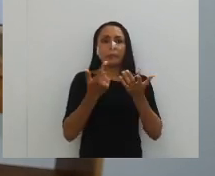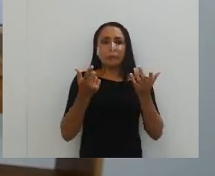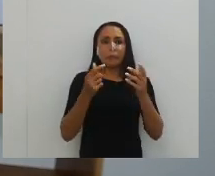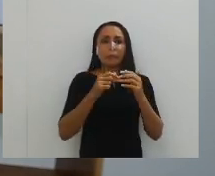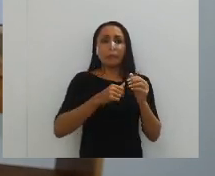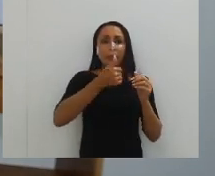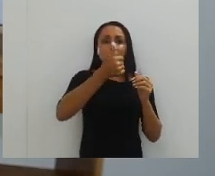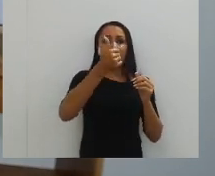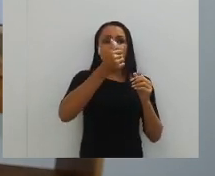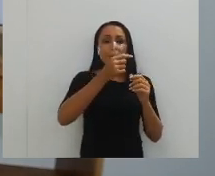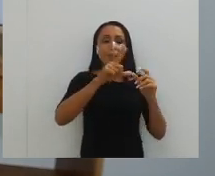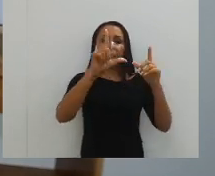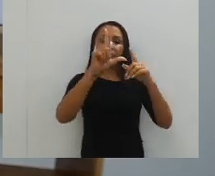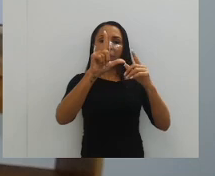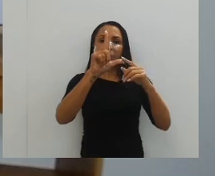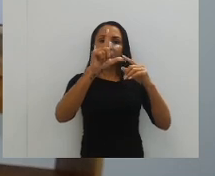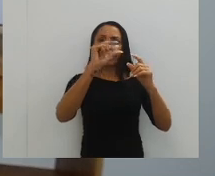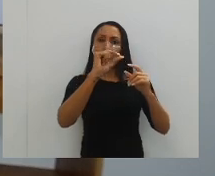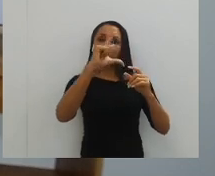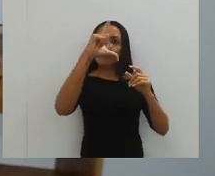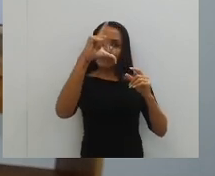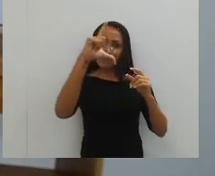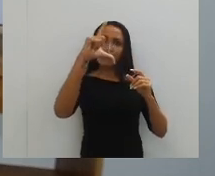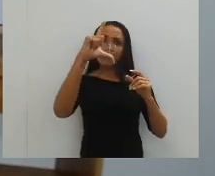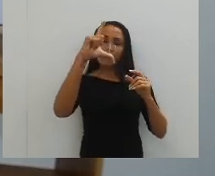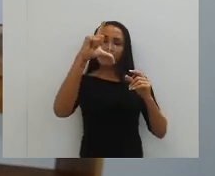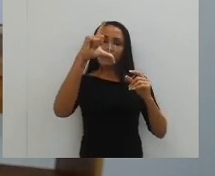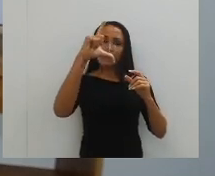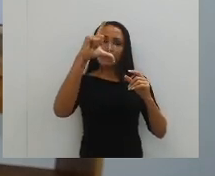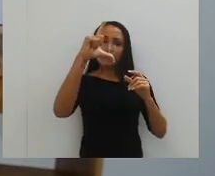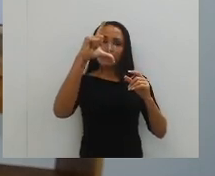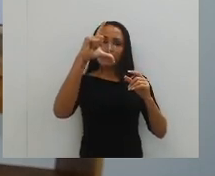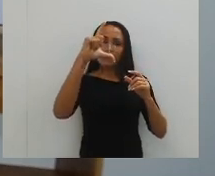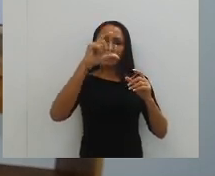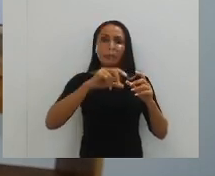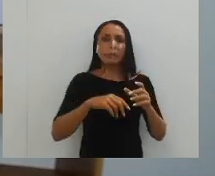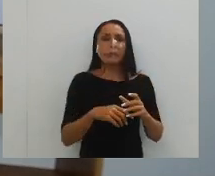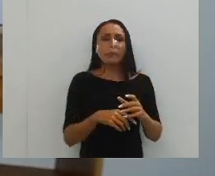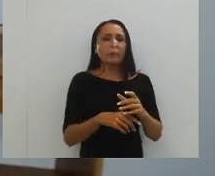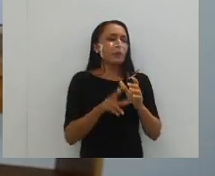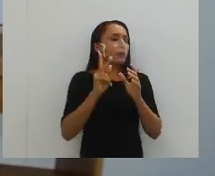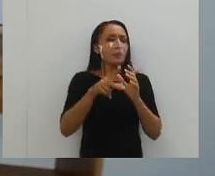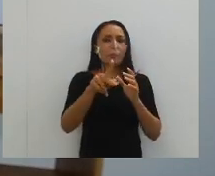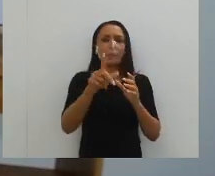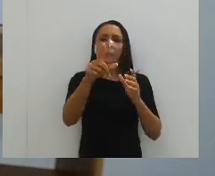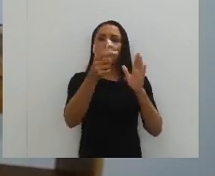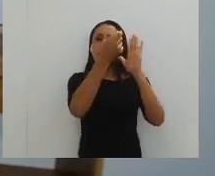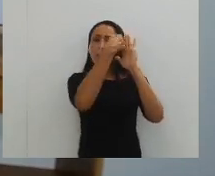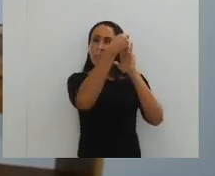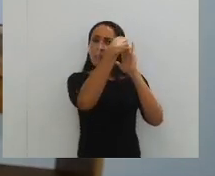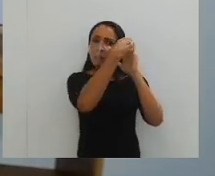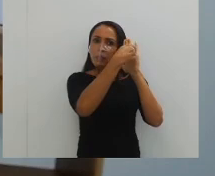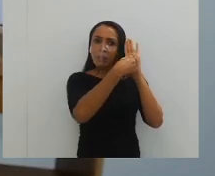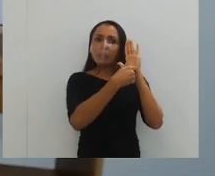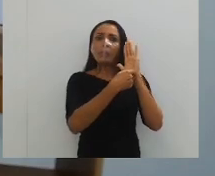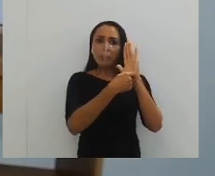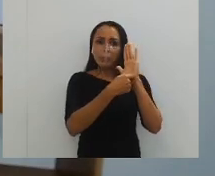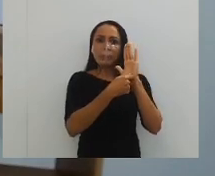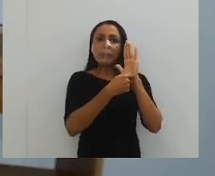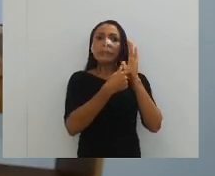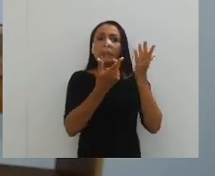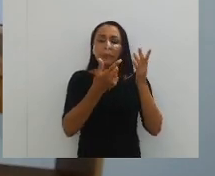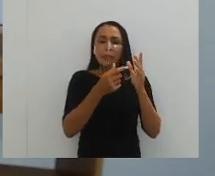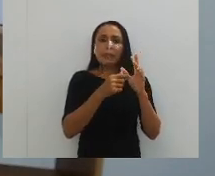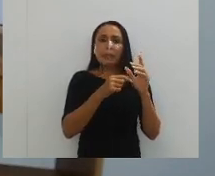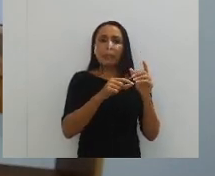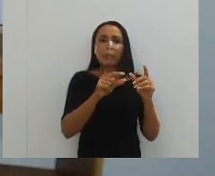maiúscula. A inicial tem que ser maiúscula. Tá? Então, toda vez que você vai escrever a palavra que corresponde ao gênero,